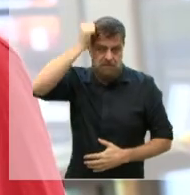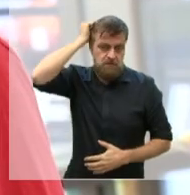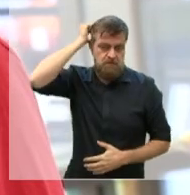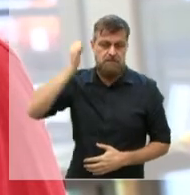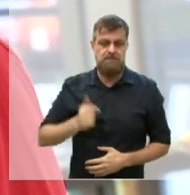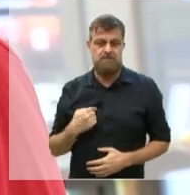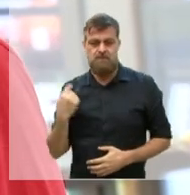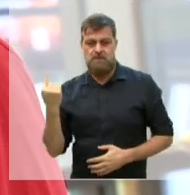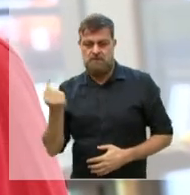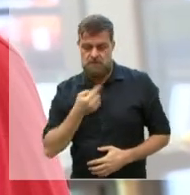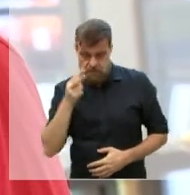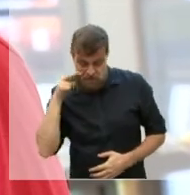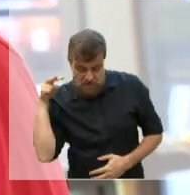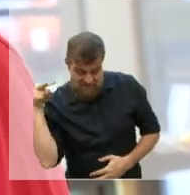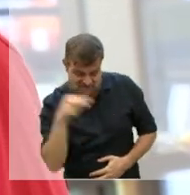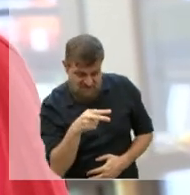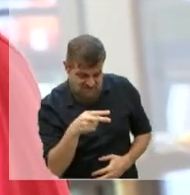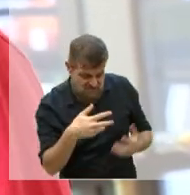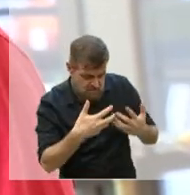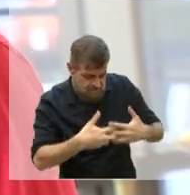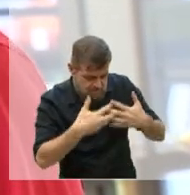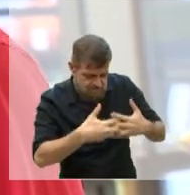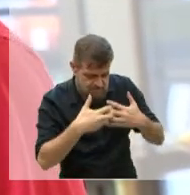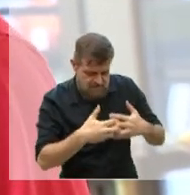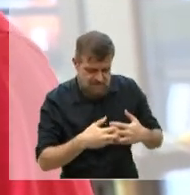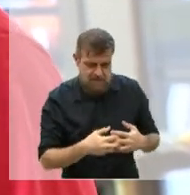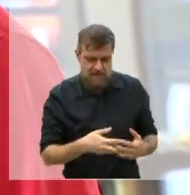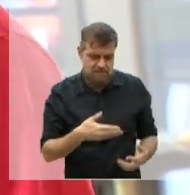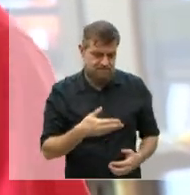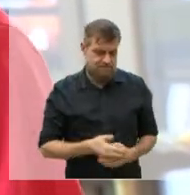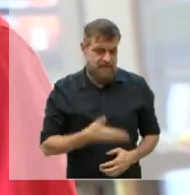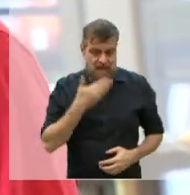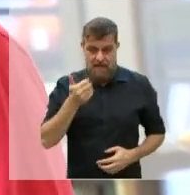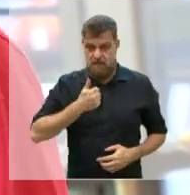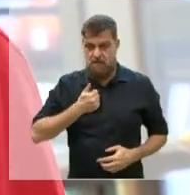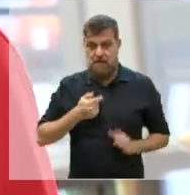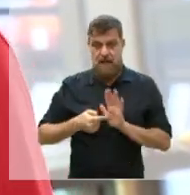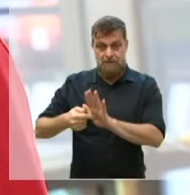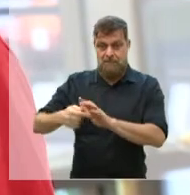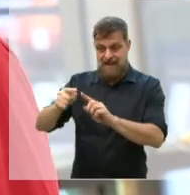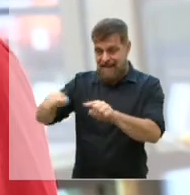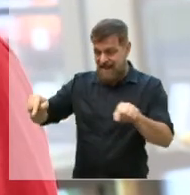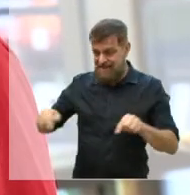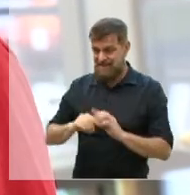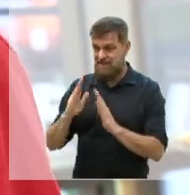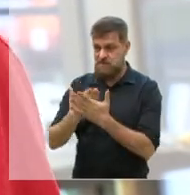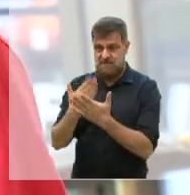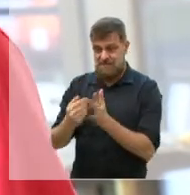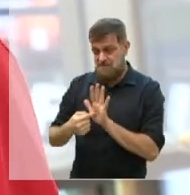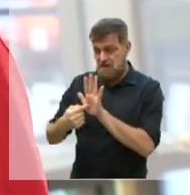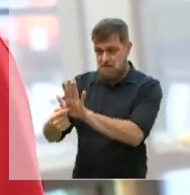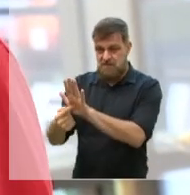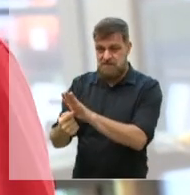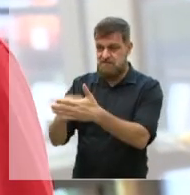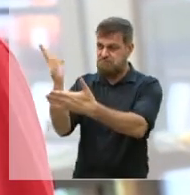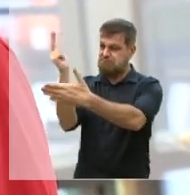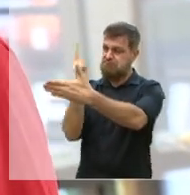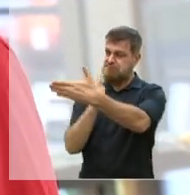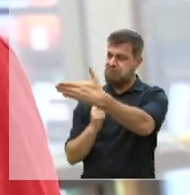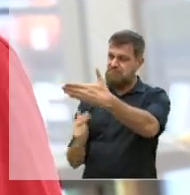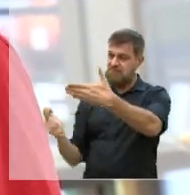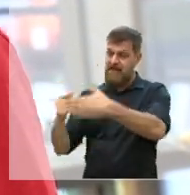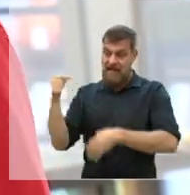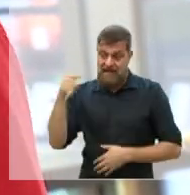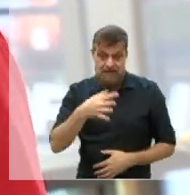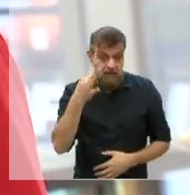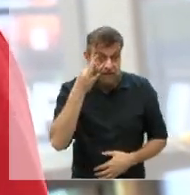fica pertinho do experimento é diferente. Sem dúvida, né? Você mostra em sala de aula, você desenha, bem ou mal está desenhando.